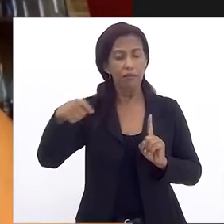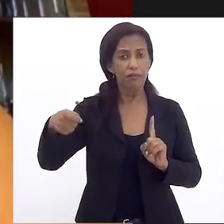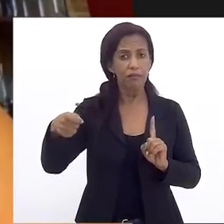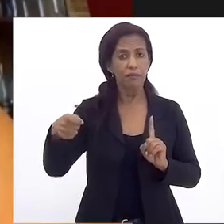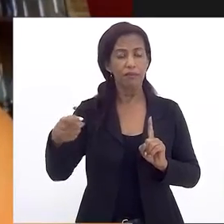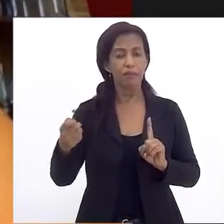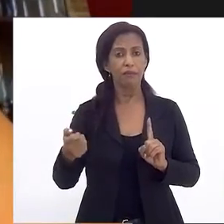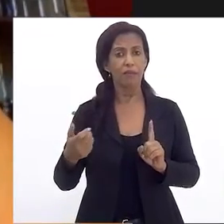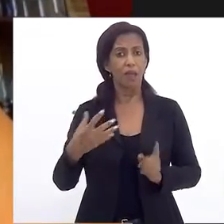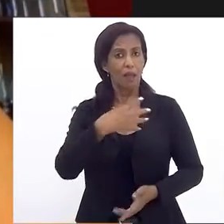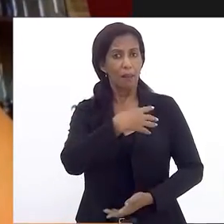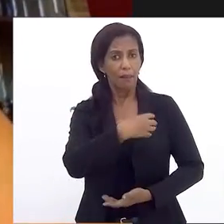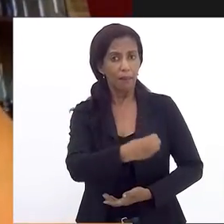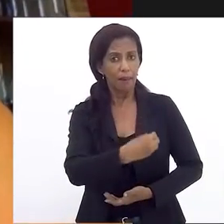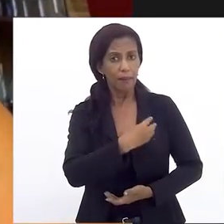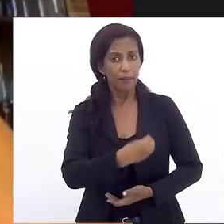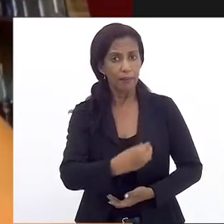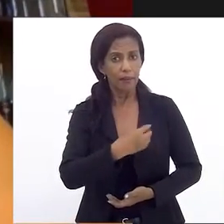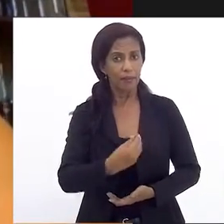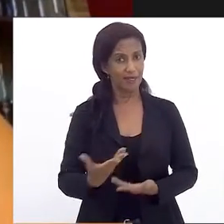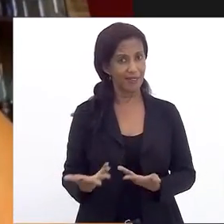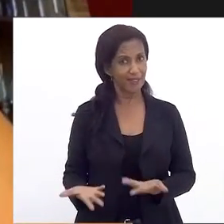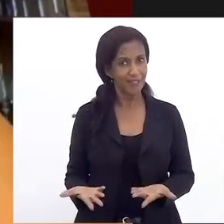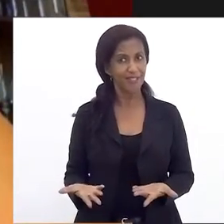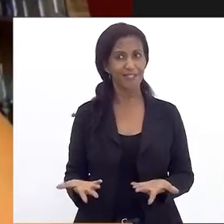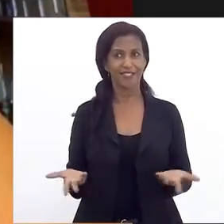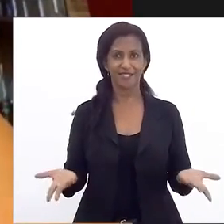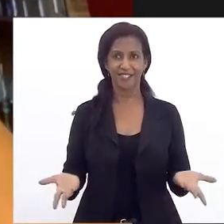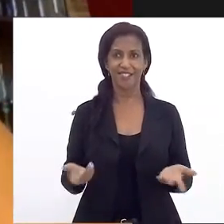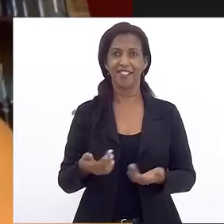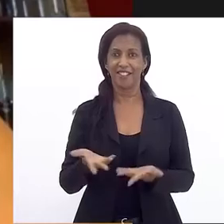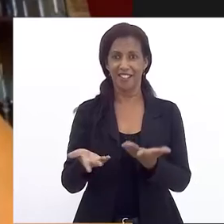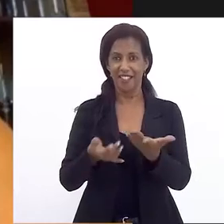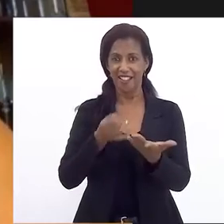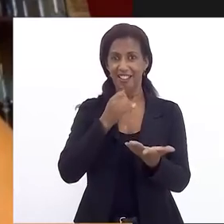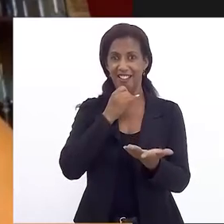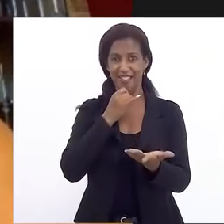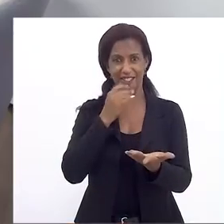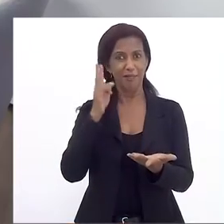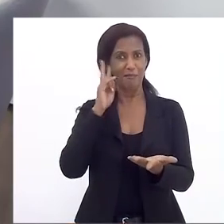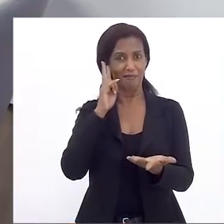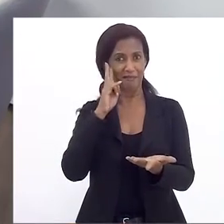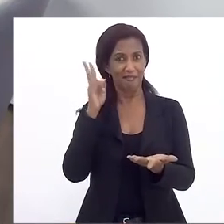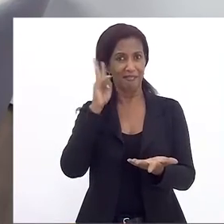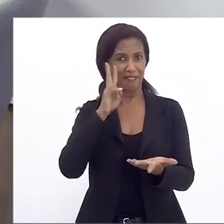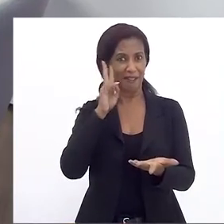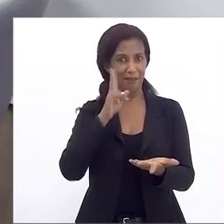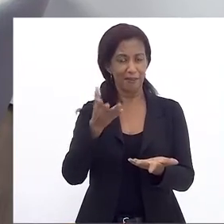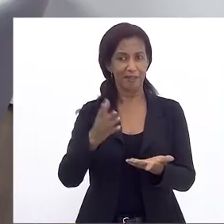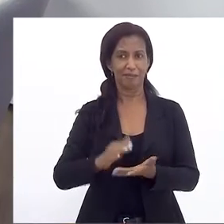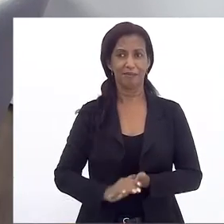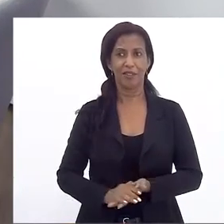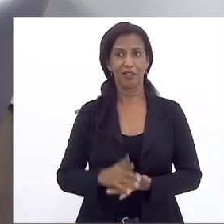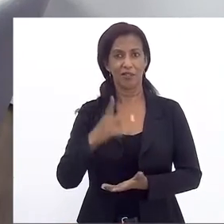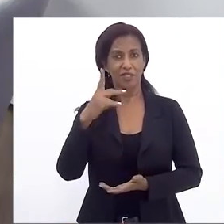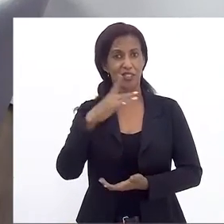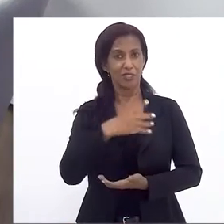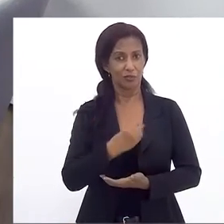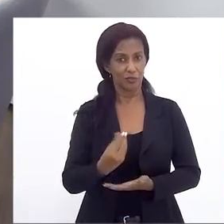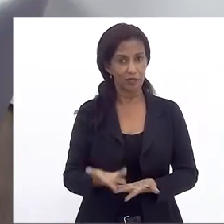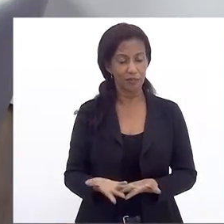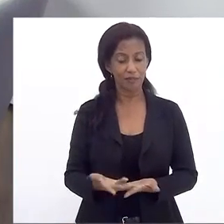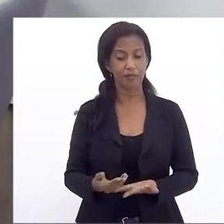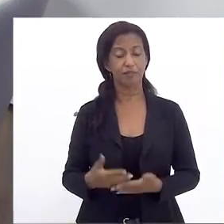ali 9 meses amamentando, eu lembro de você, né, Cláudia, em alguns eventos, lembra? Muito.